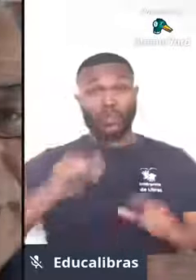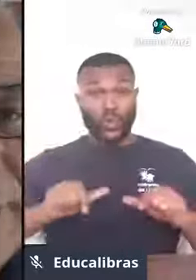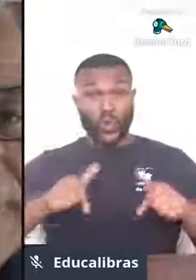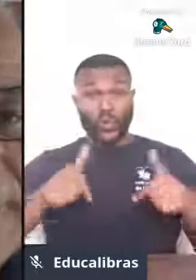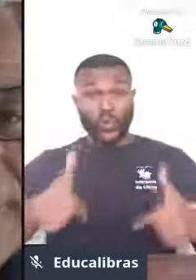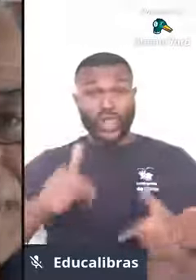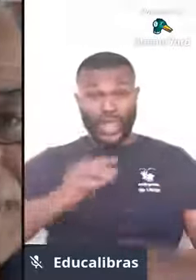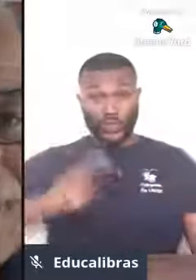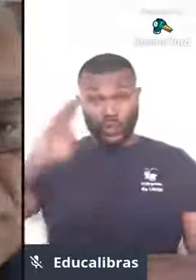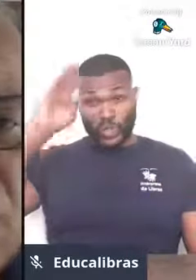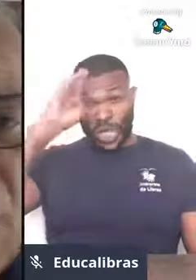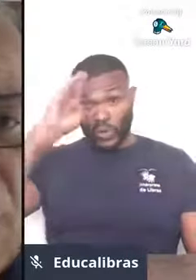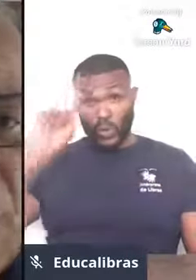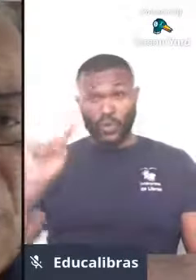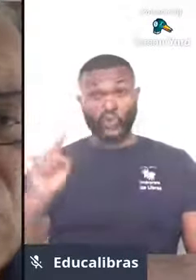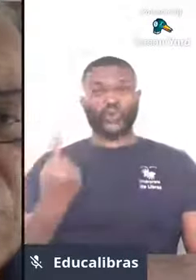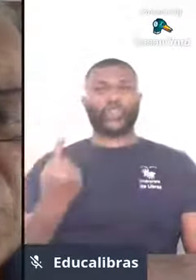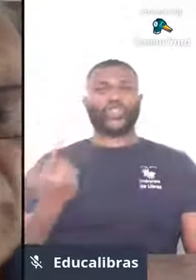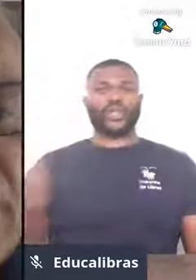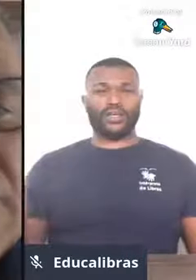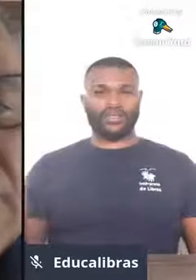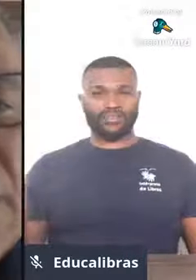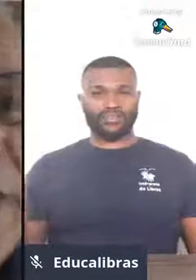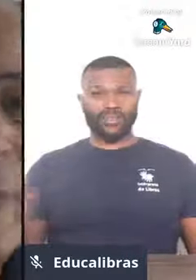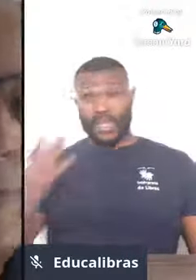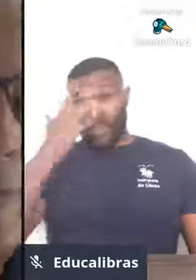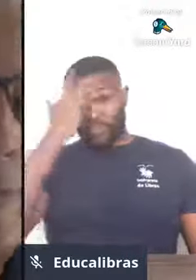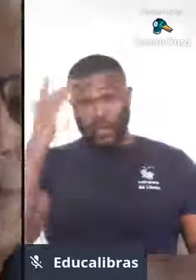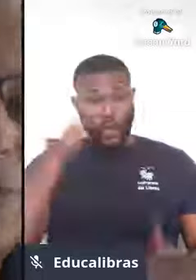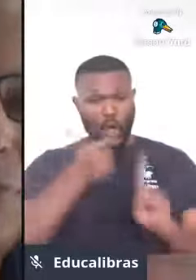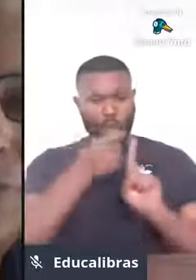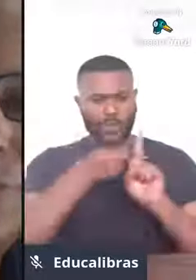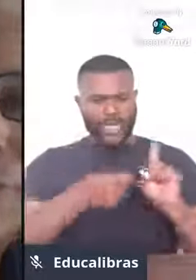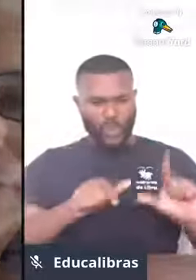né? Quem luta um mês é um